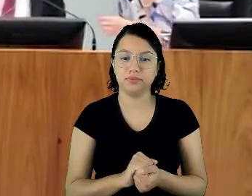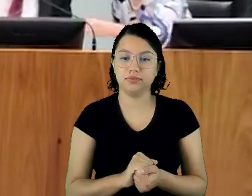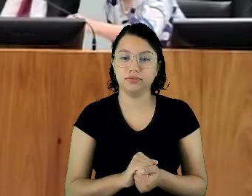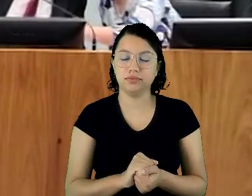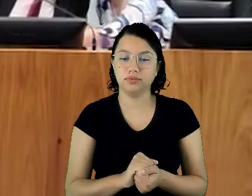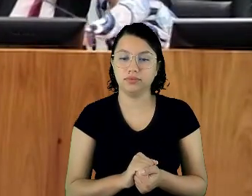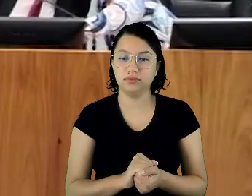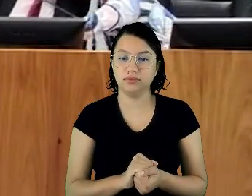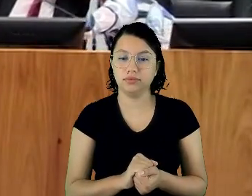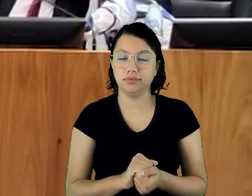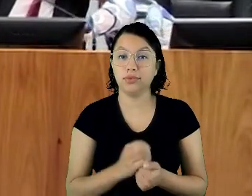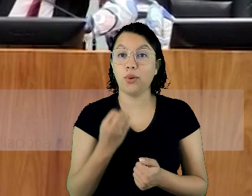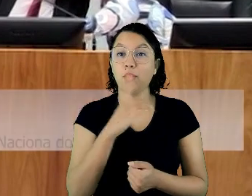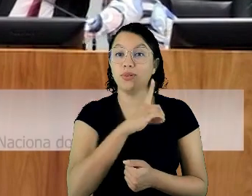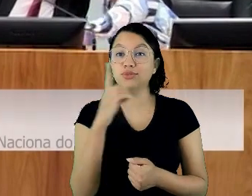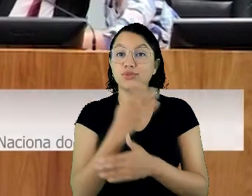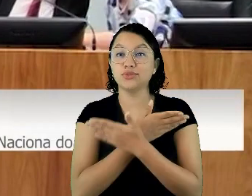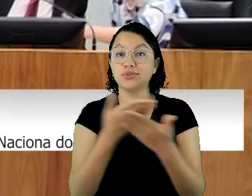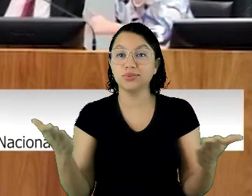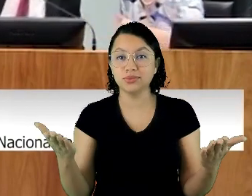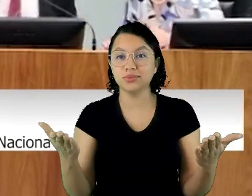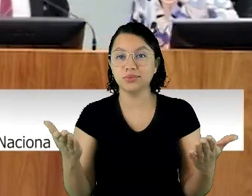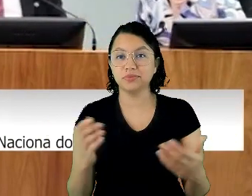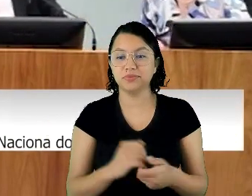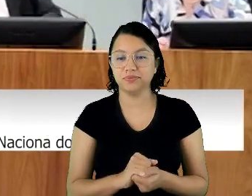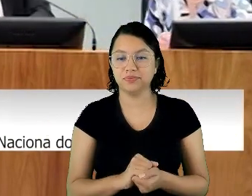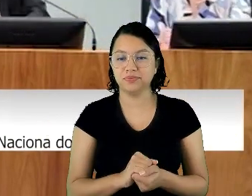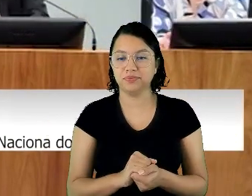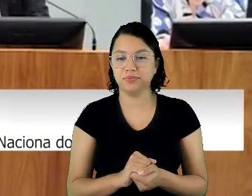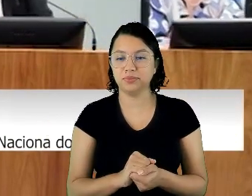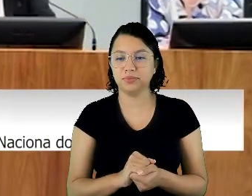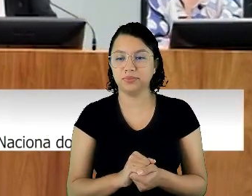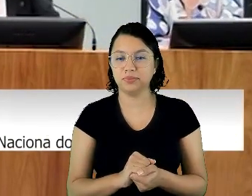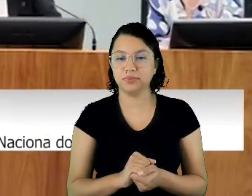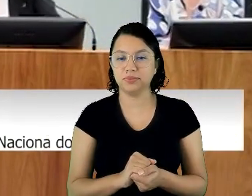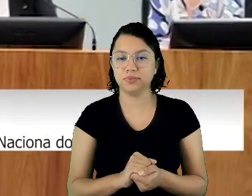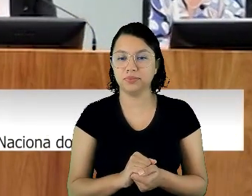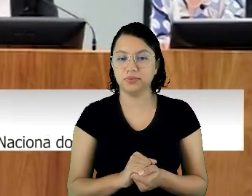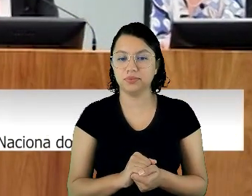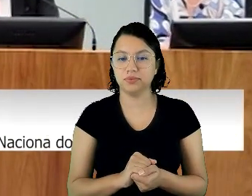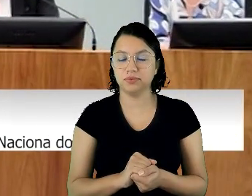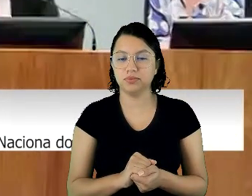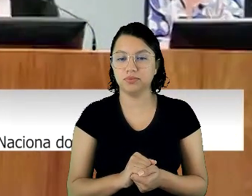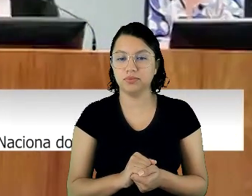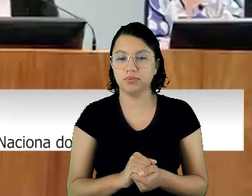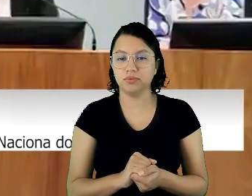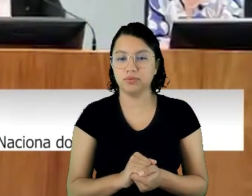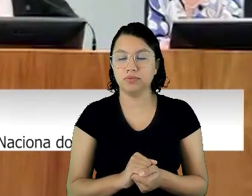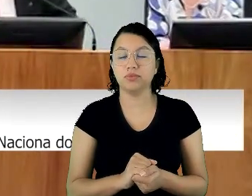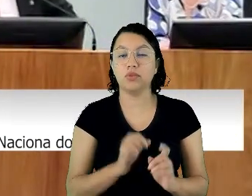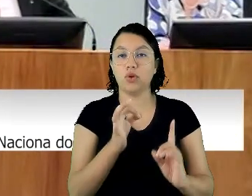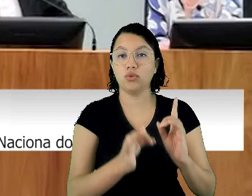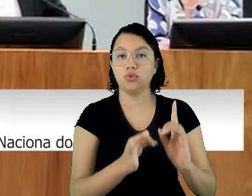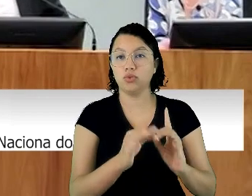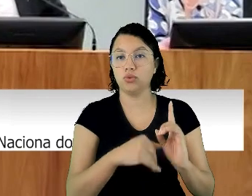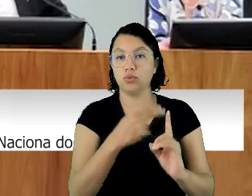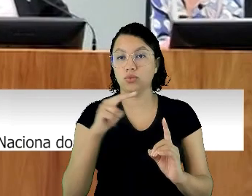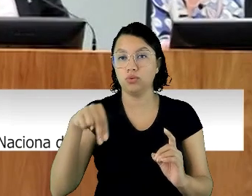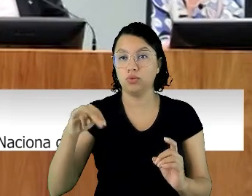Muito bom dia a todos. Em nome do Dr. Nino e da doutora